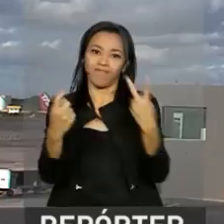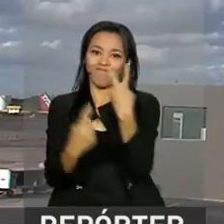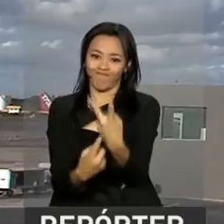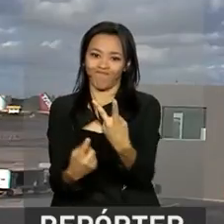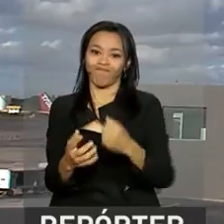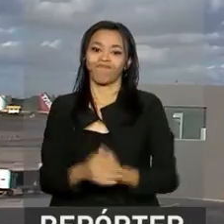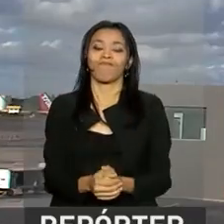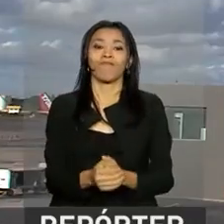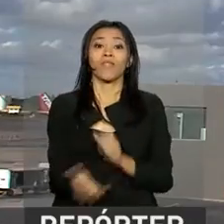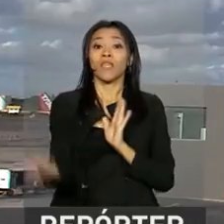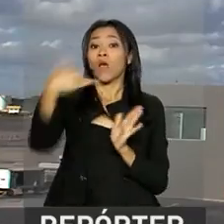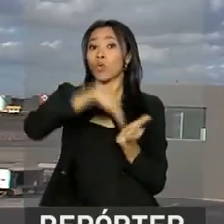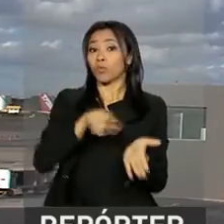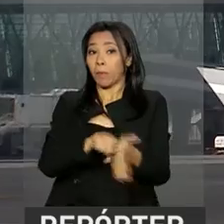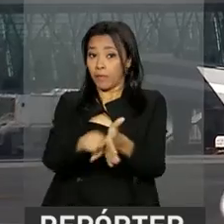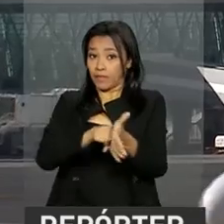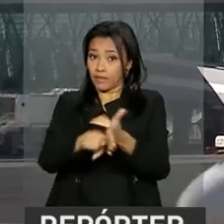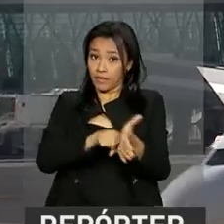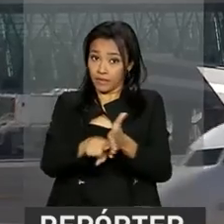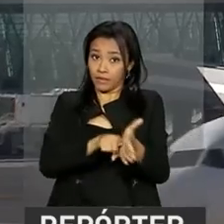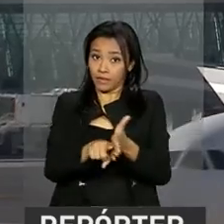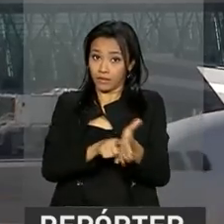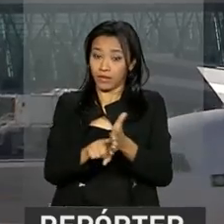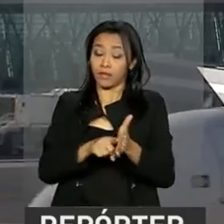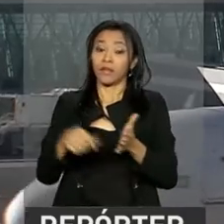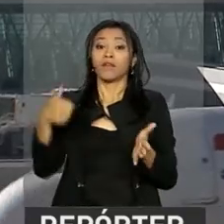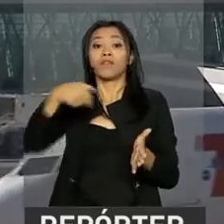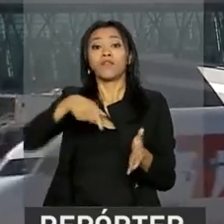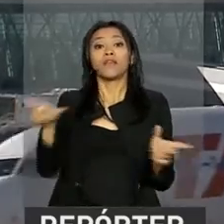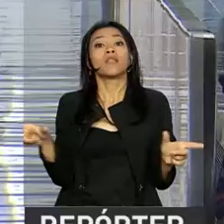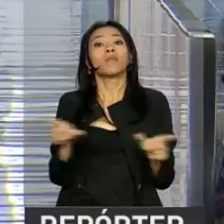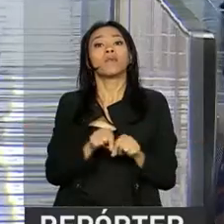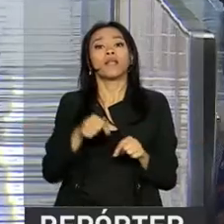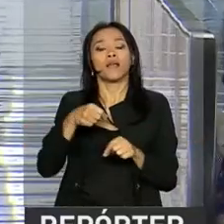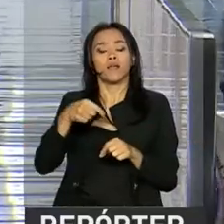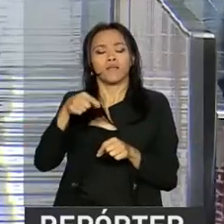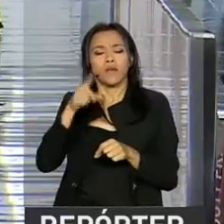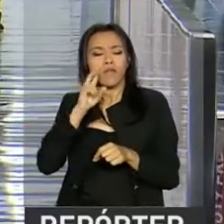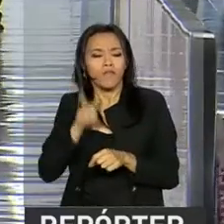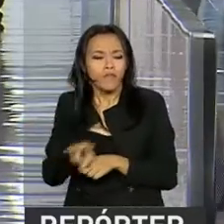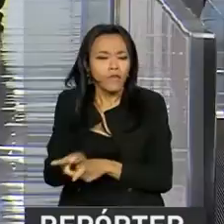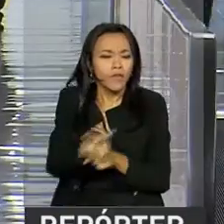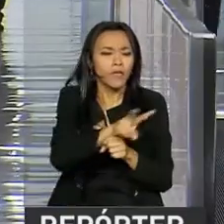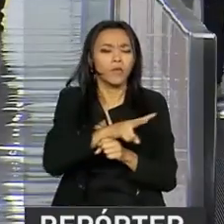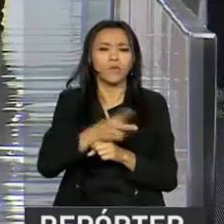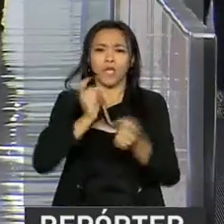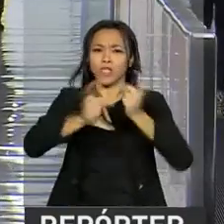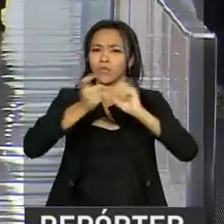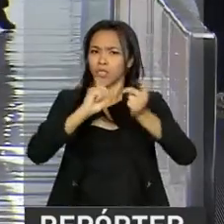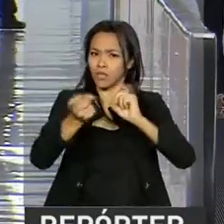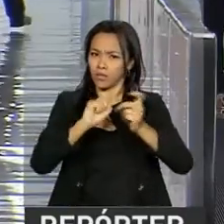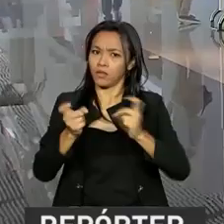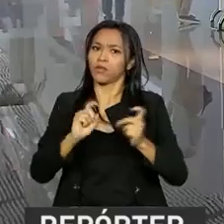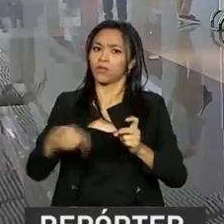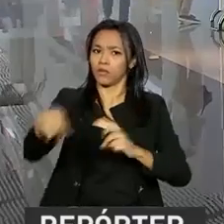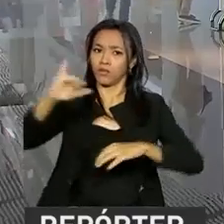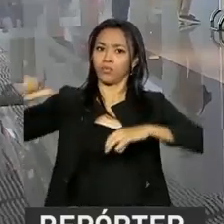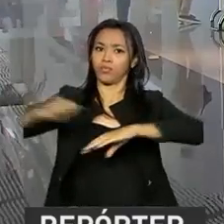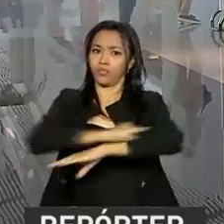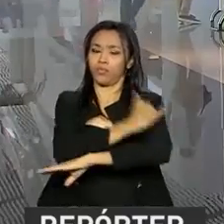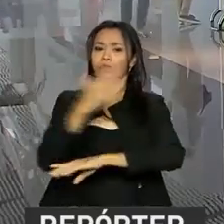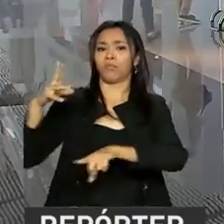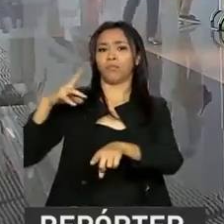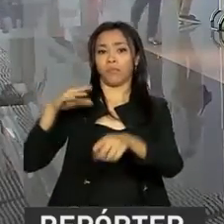Na última pesquisa de satisfação feita pela Agência Nacional de Aviação Civil, os aeroportos administrados pela iniciativa privada foram